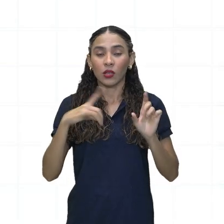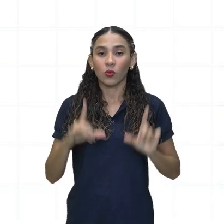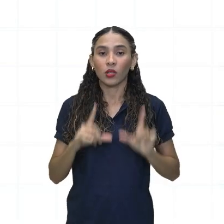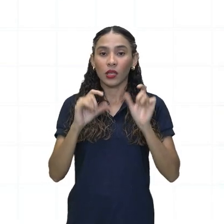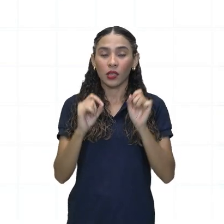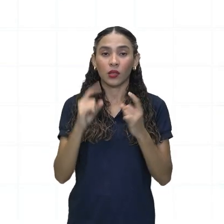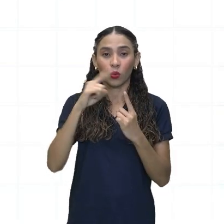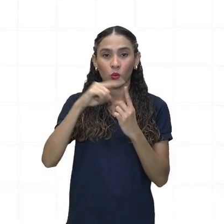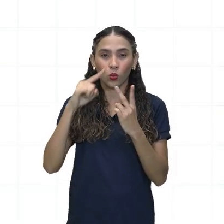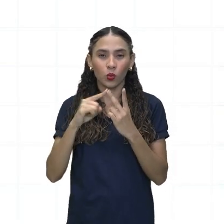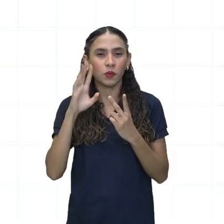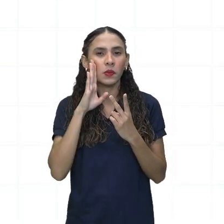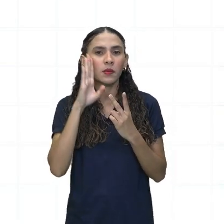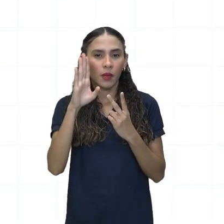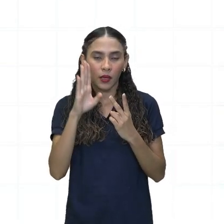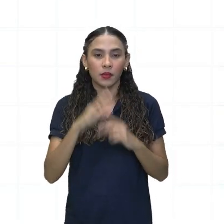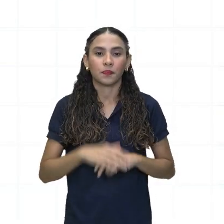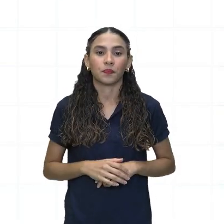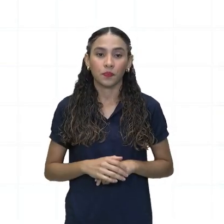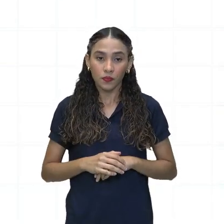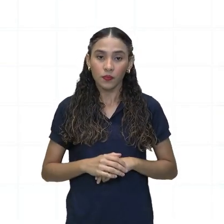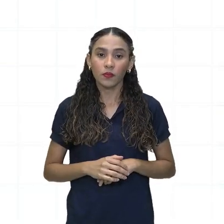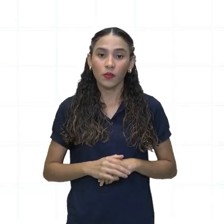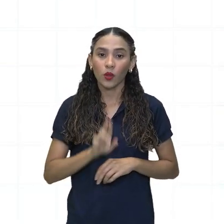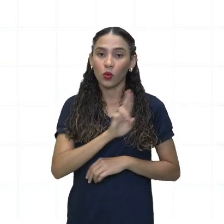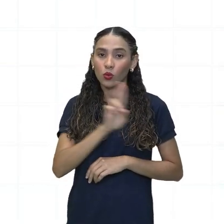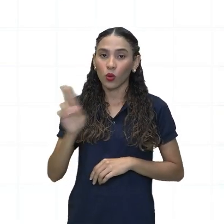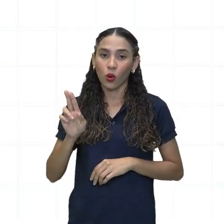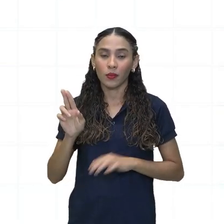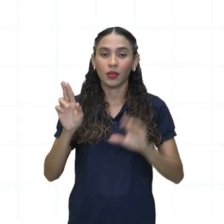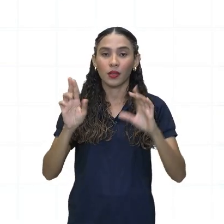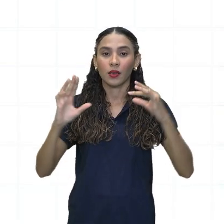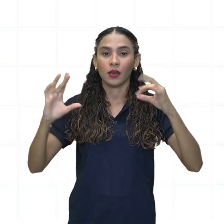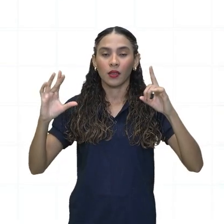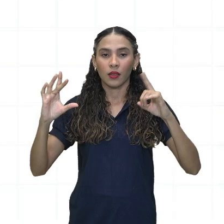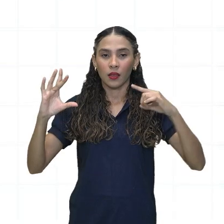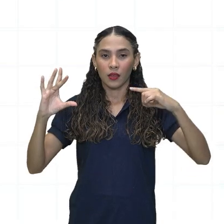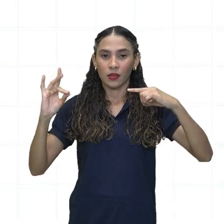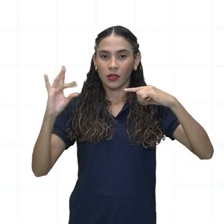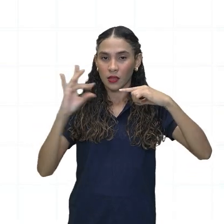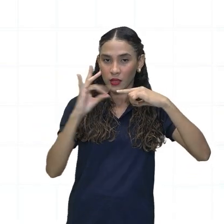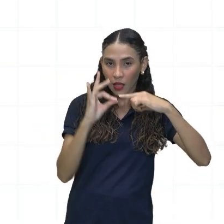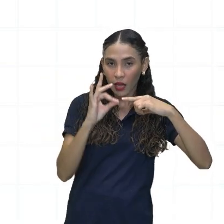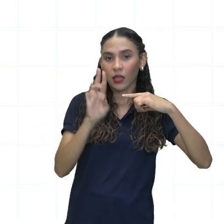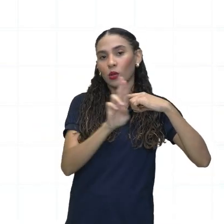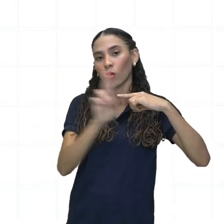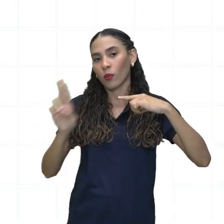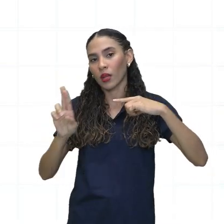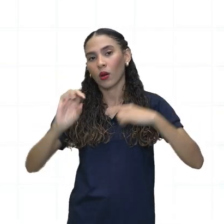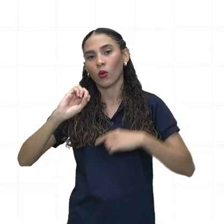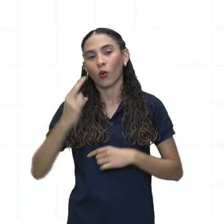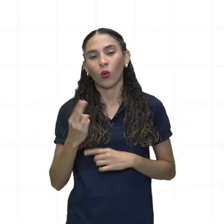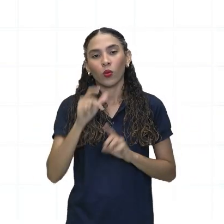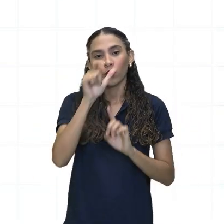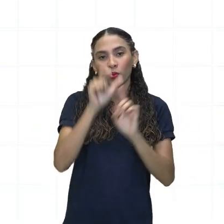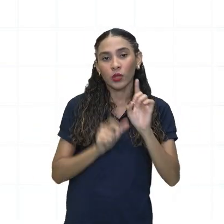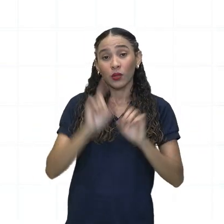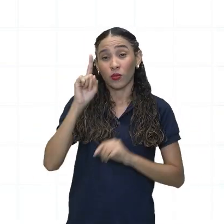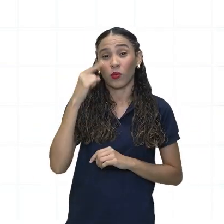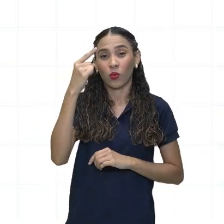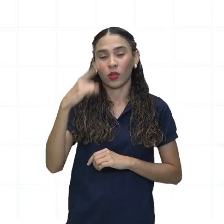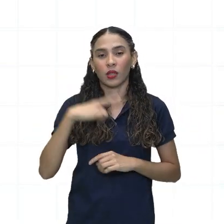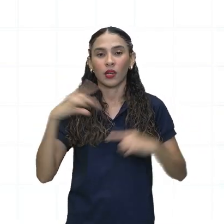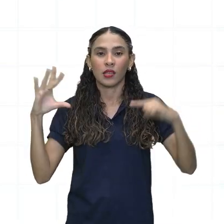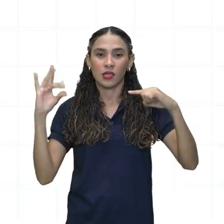duas partes principais, tá bom? Uma nós chamamos de sintagma nominal ou sujeito e a outra nós chamamos